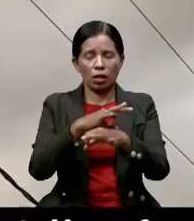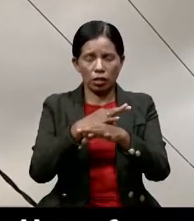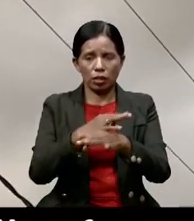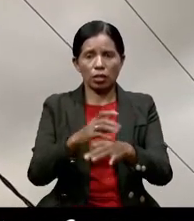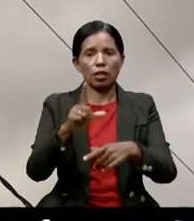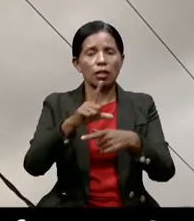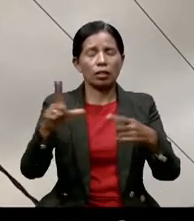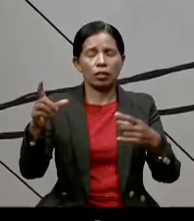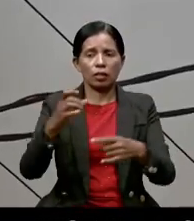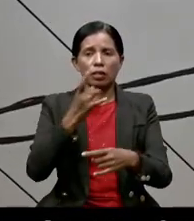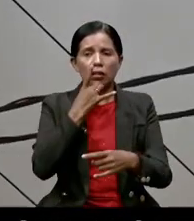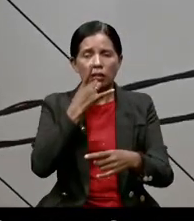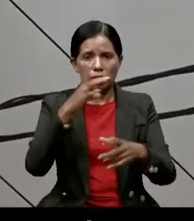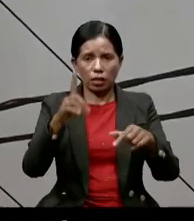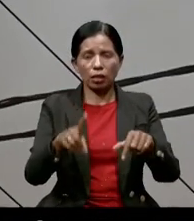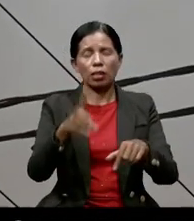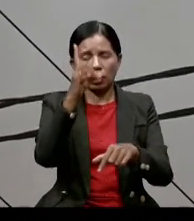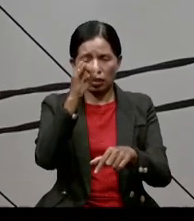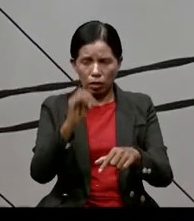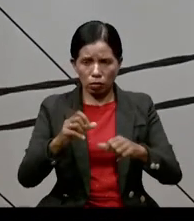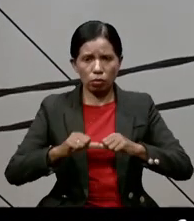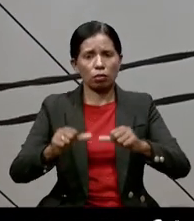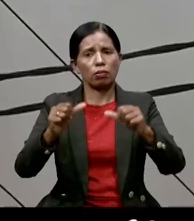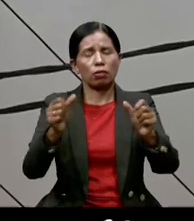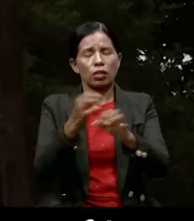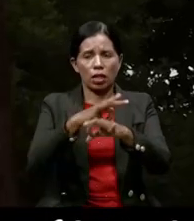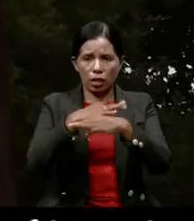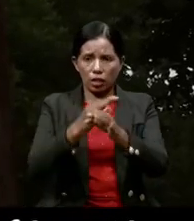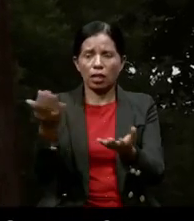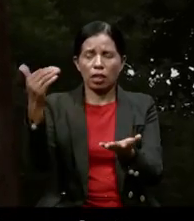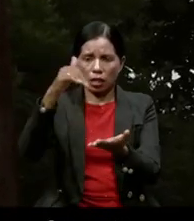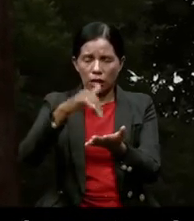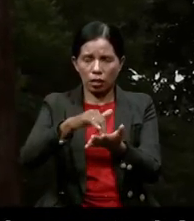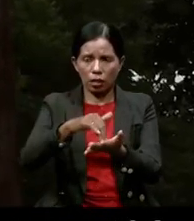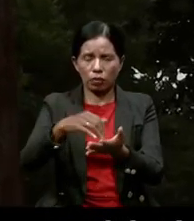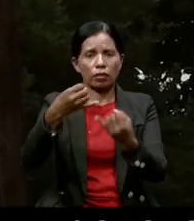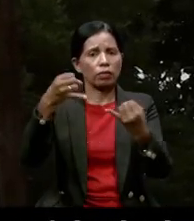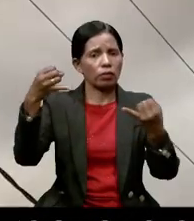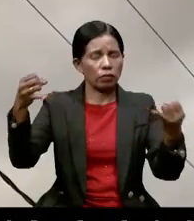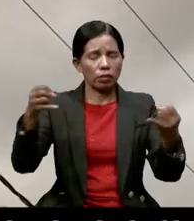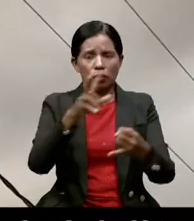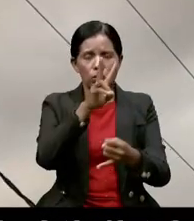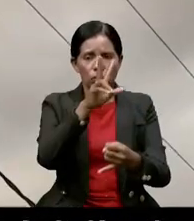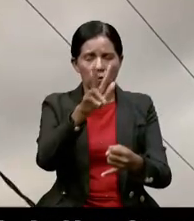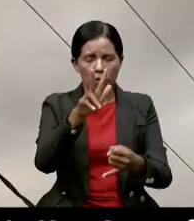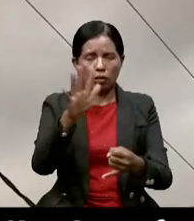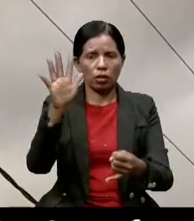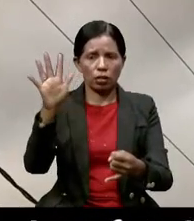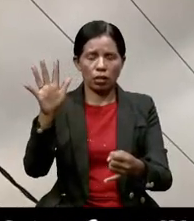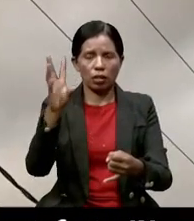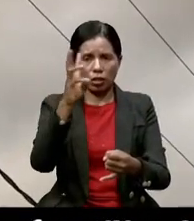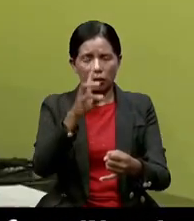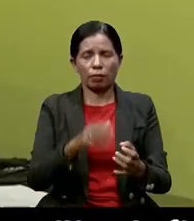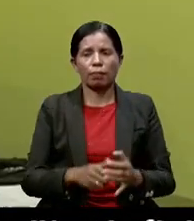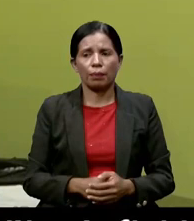linha eletricidade IHA capital dele, Laohela, onde rola a reabilitação da FIDER IDA, FIDER TOLU, FIDER LIMA, no FIDER NEN.